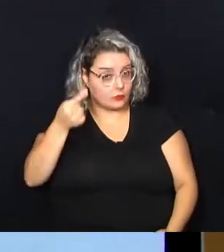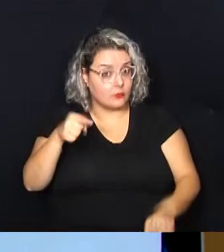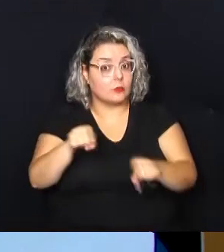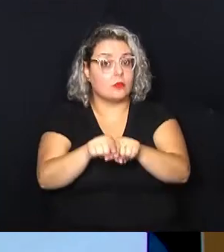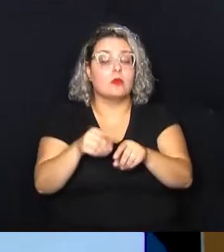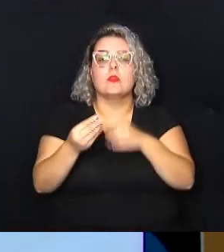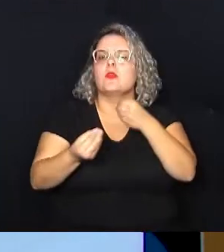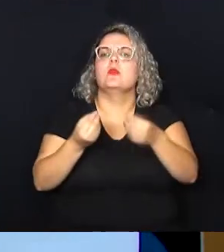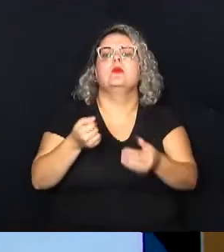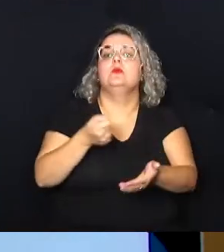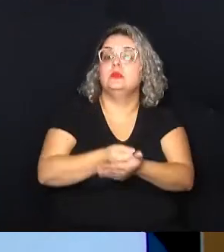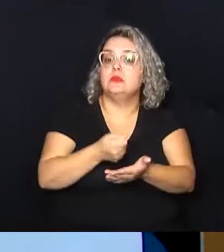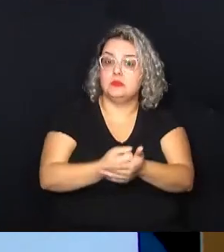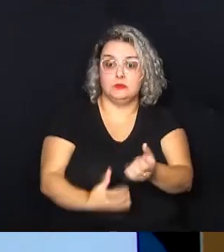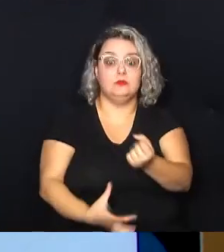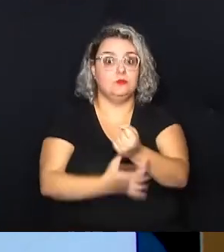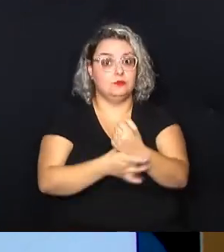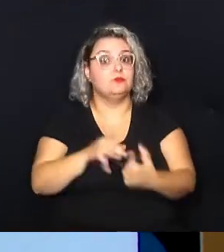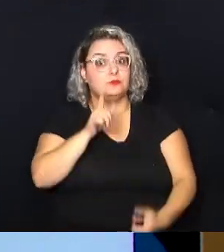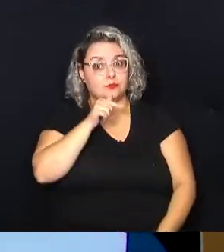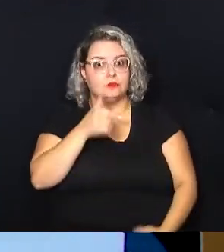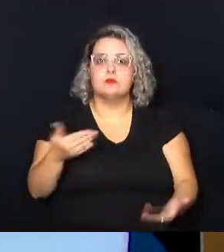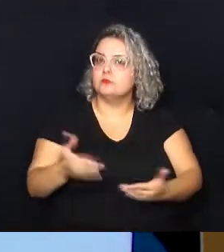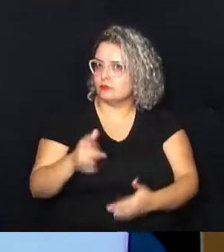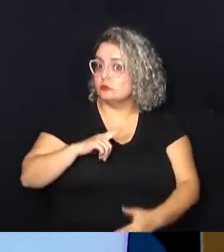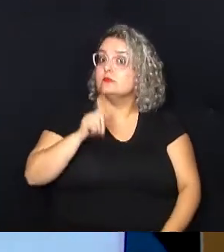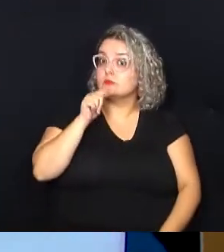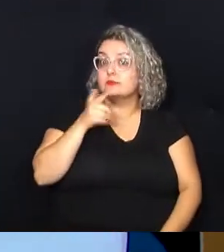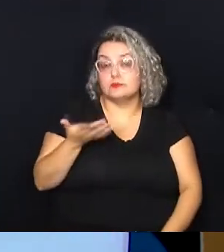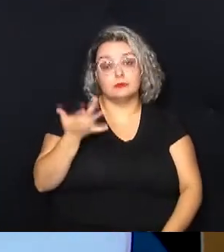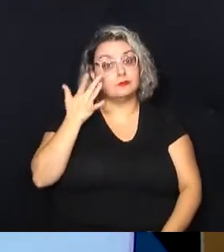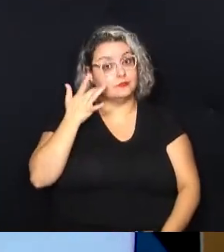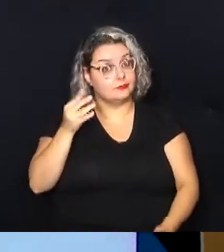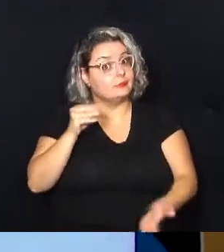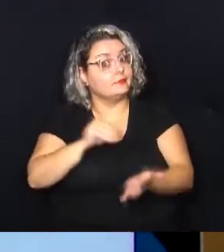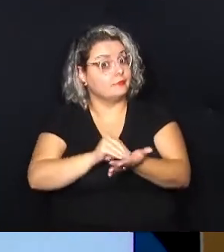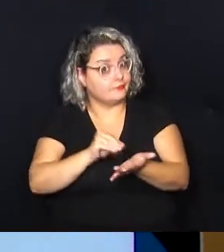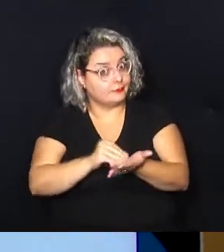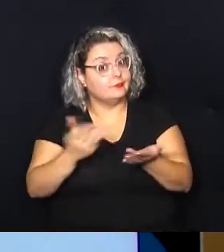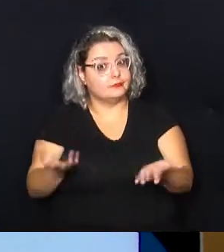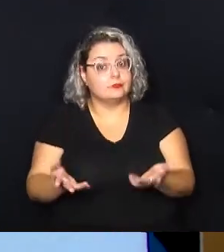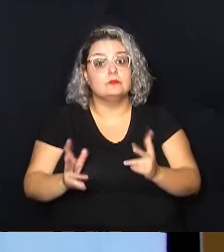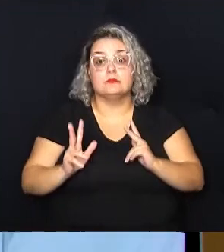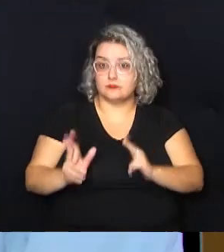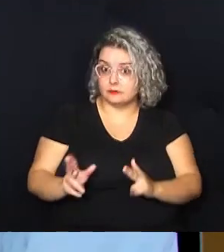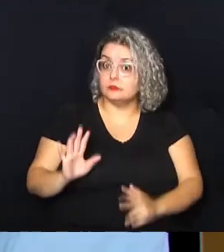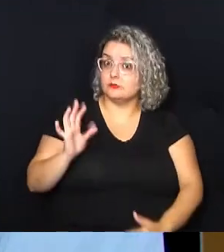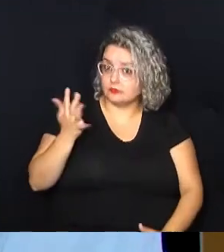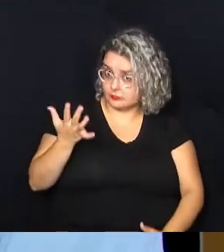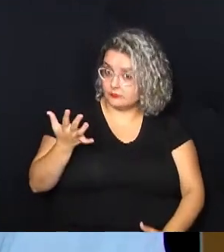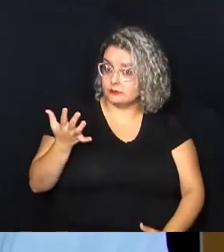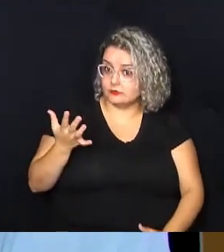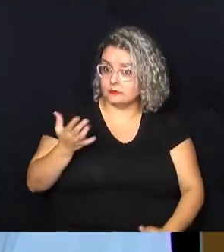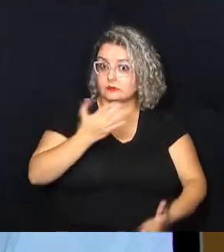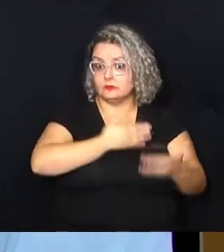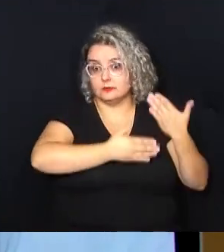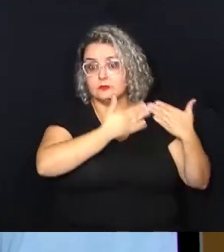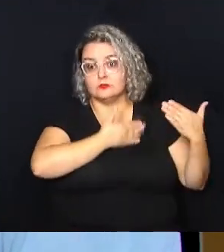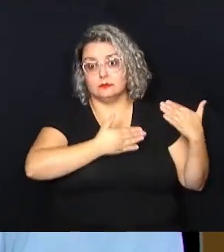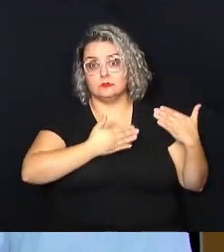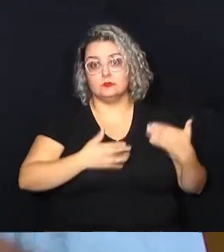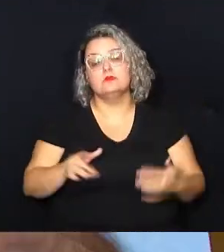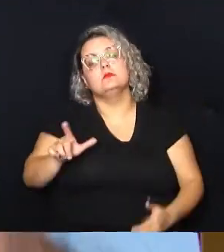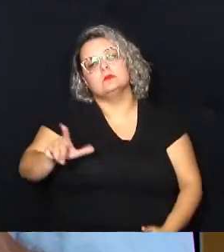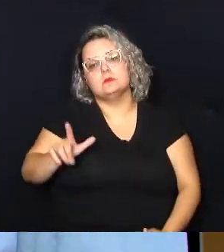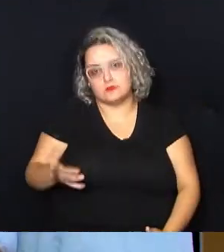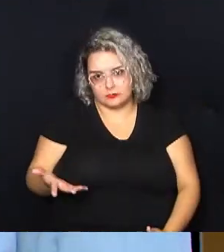pensar também como garantir segurança hídrica hoje tem muita água amanhã pode faltar água como nós já tivemos ocorrências no